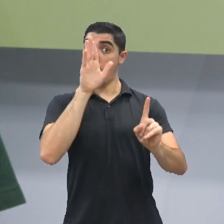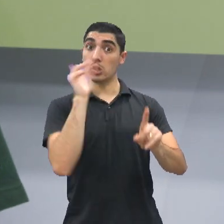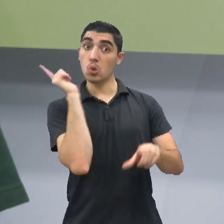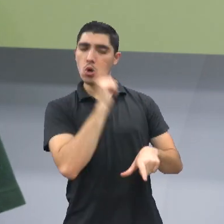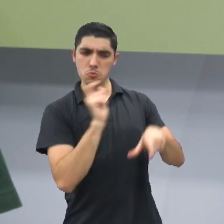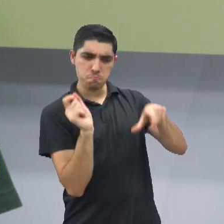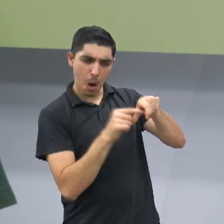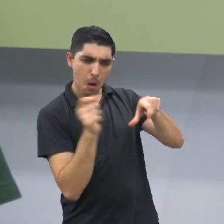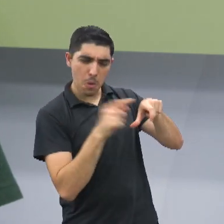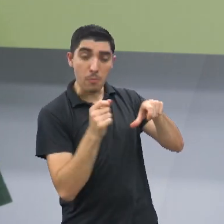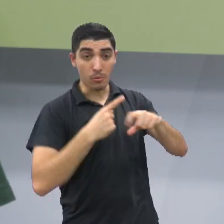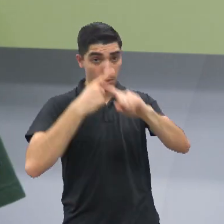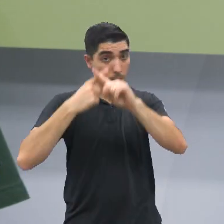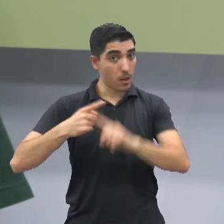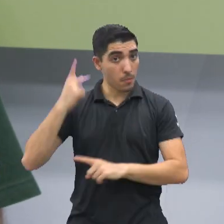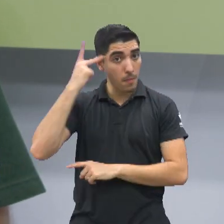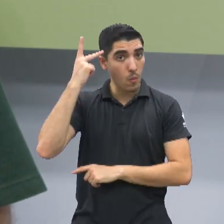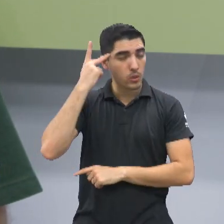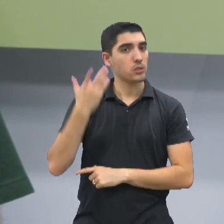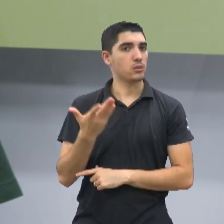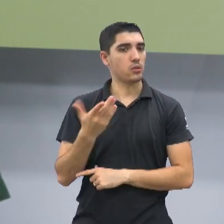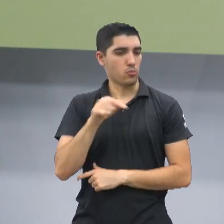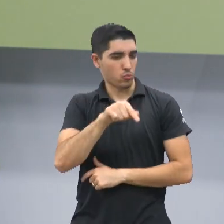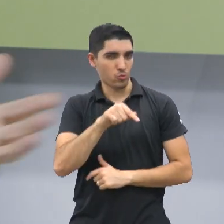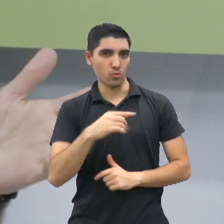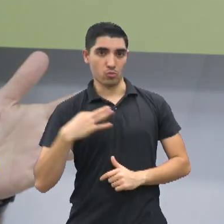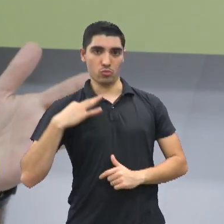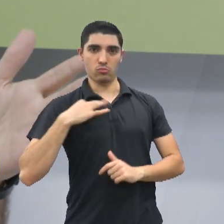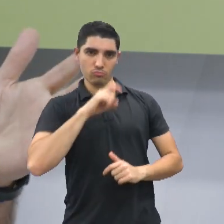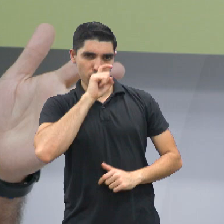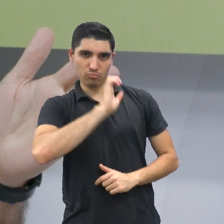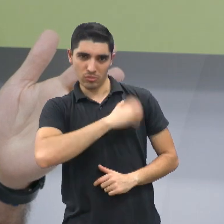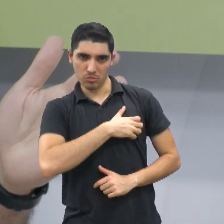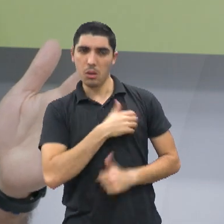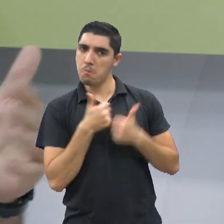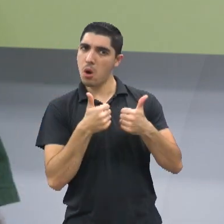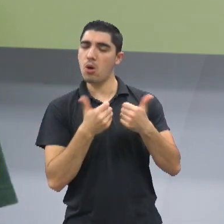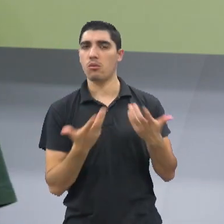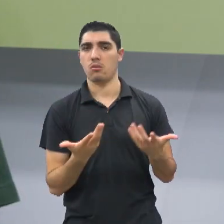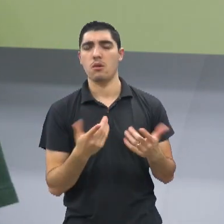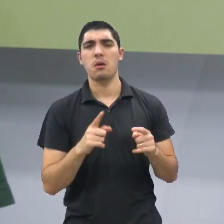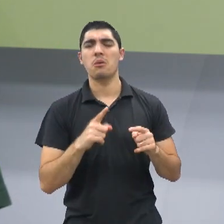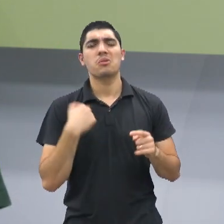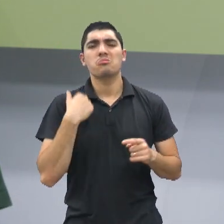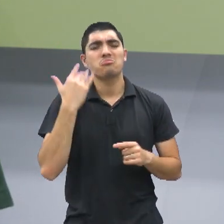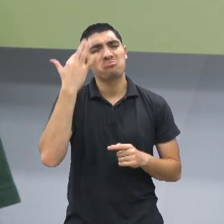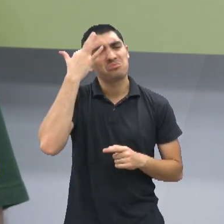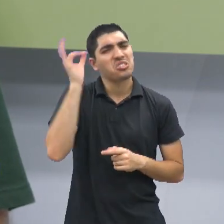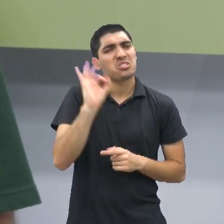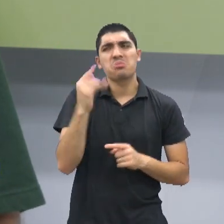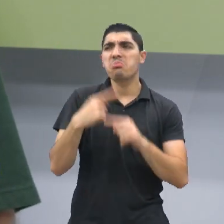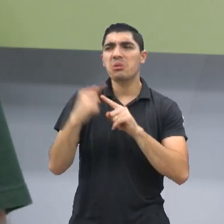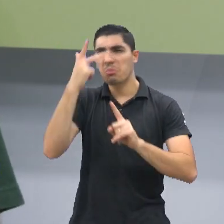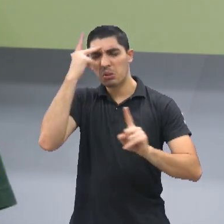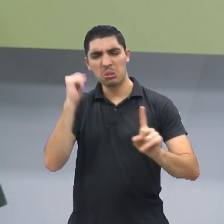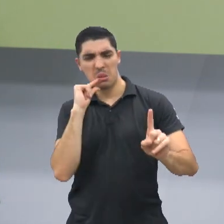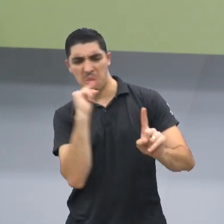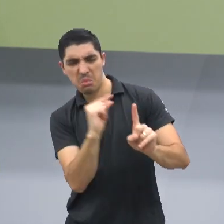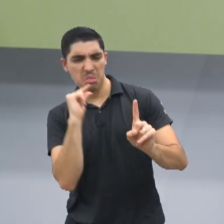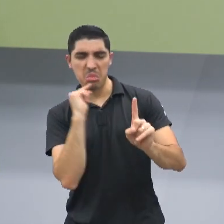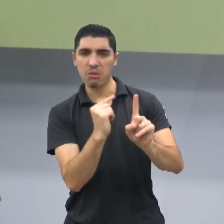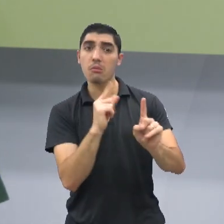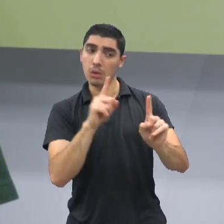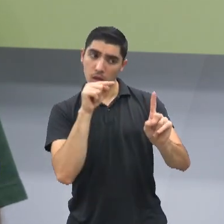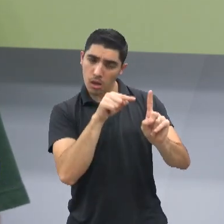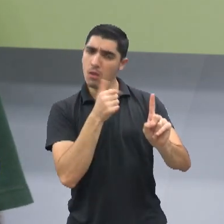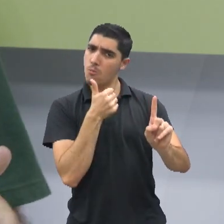Série A 2 Então fez bons jogos com a camisa do São José não não entendi muito bem das críticas quanto a ele mas é um bom jogador sim